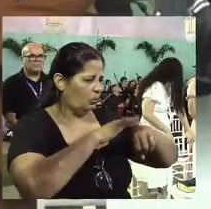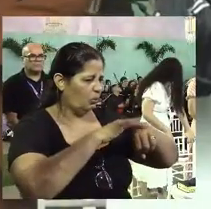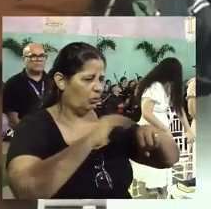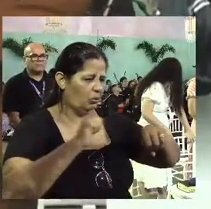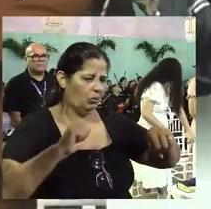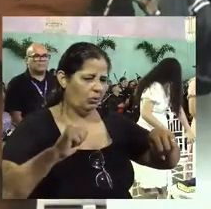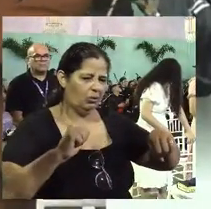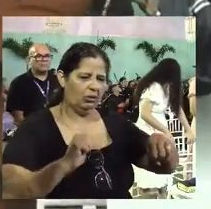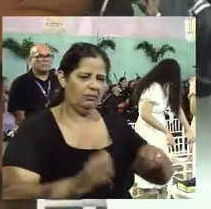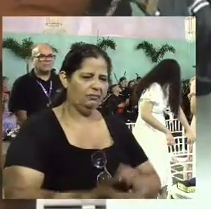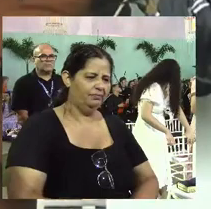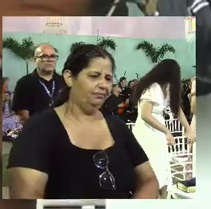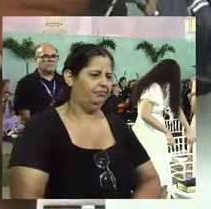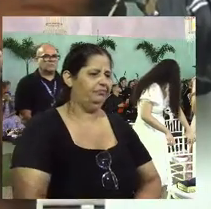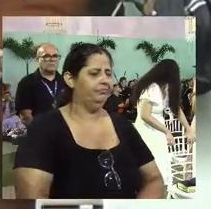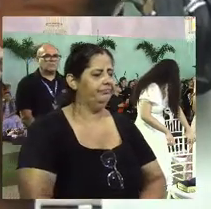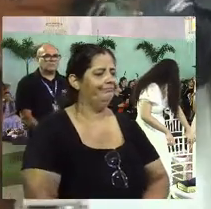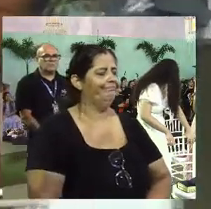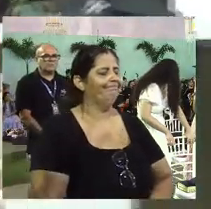ele quando